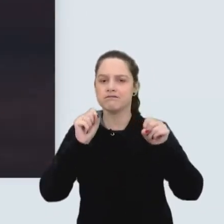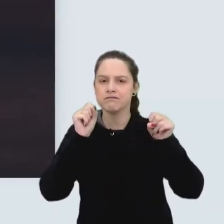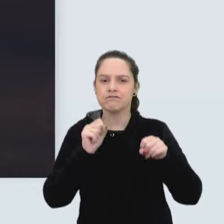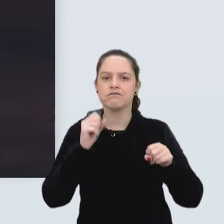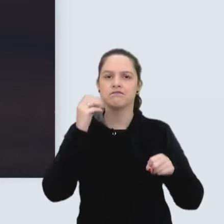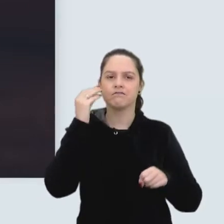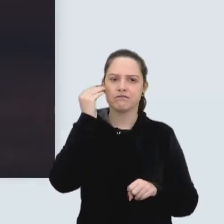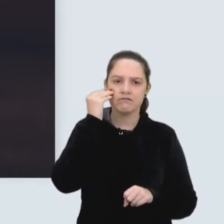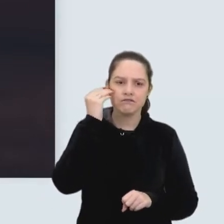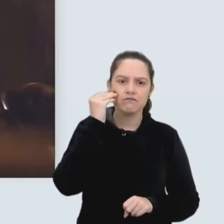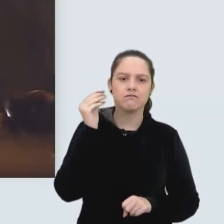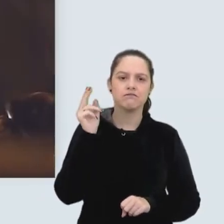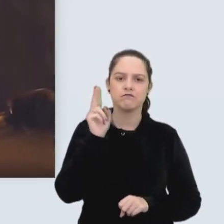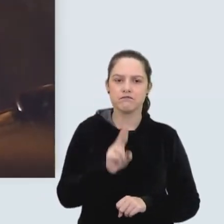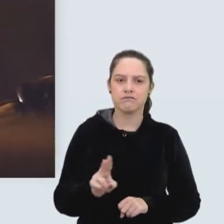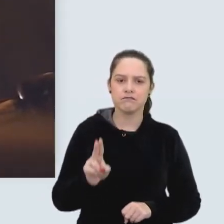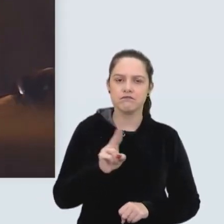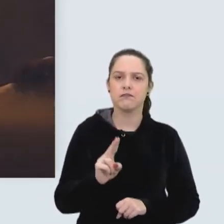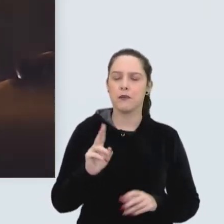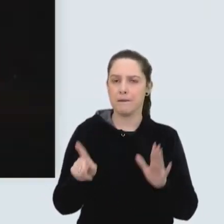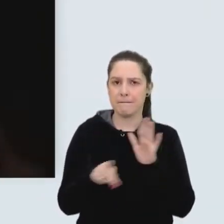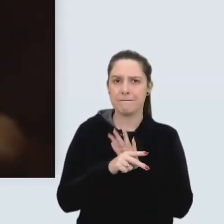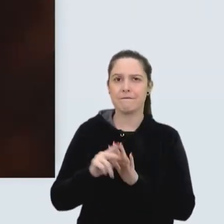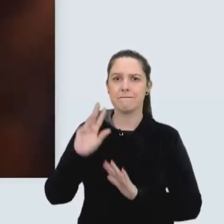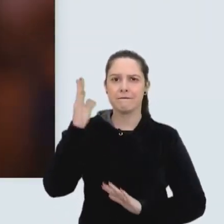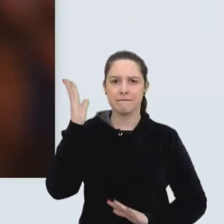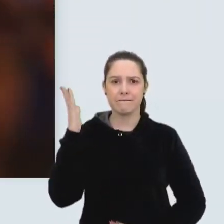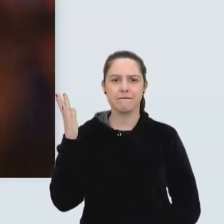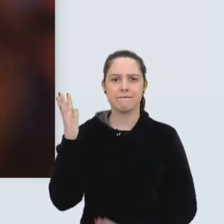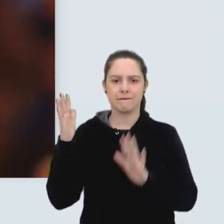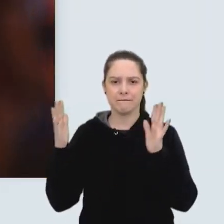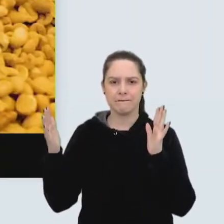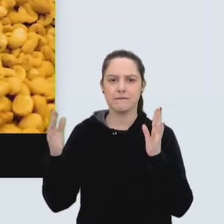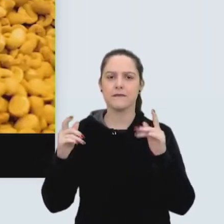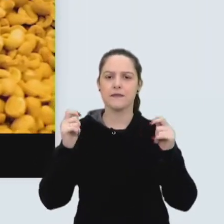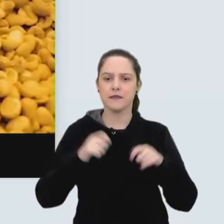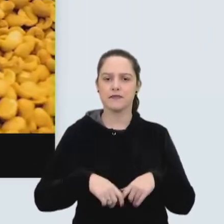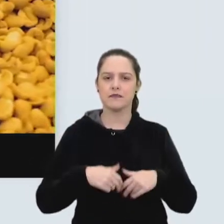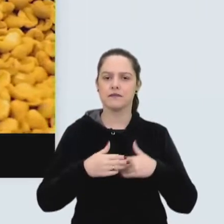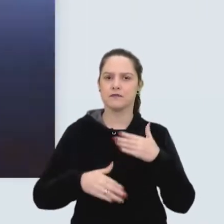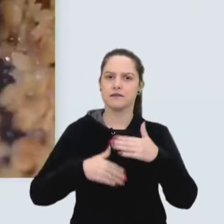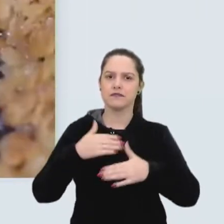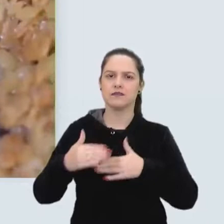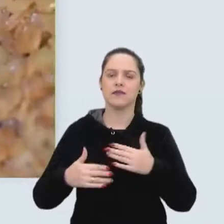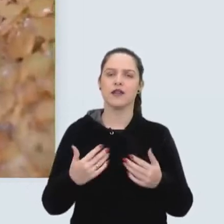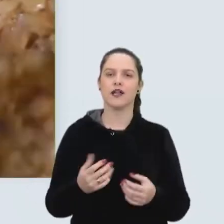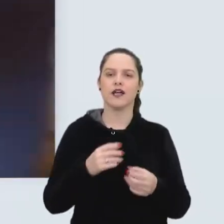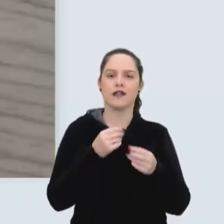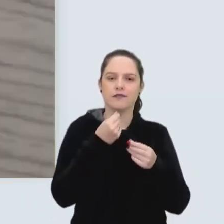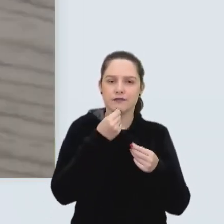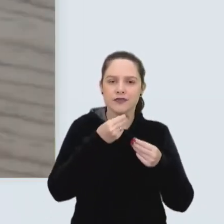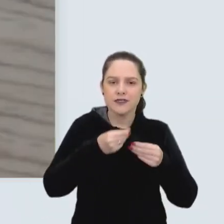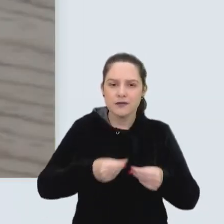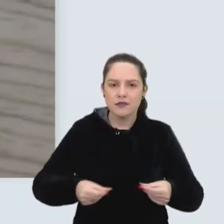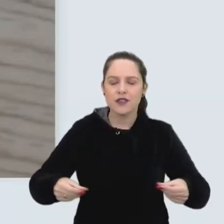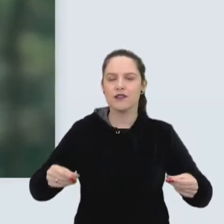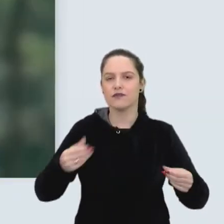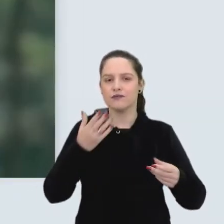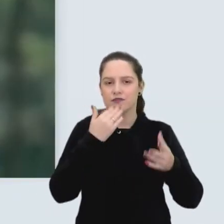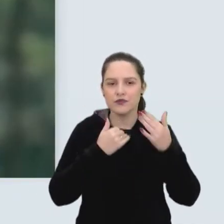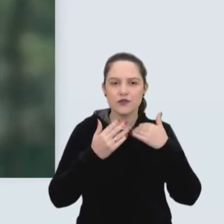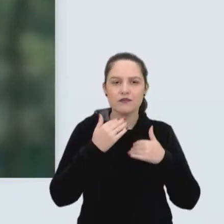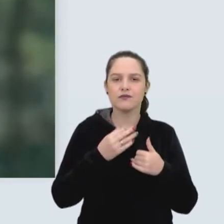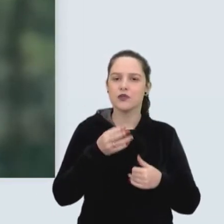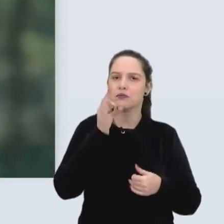comendo, vestindo e vivendo da natureza e nem percebeu. São corantes, fibras, sementes, óleos vegetais, essências e a